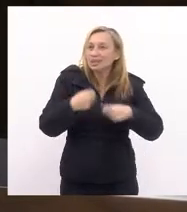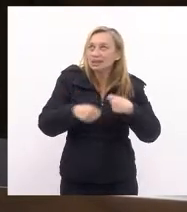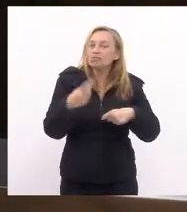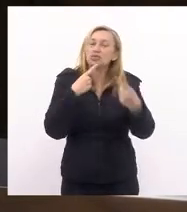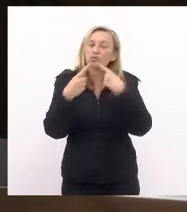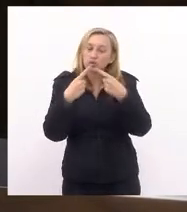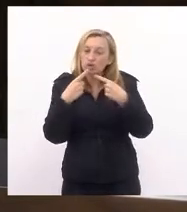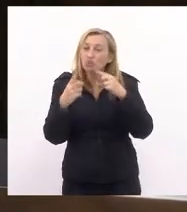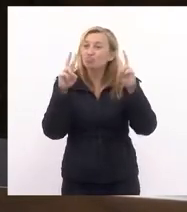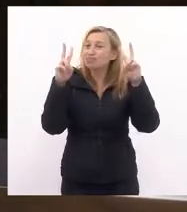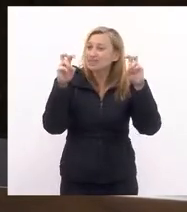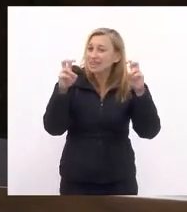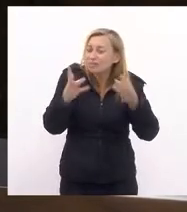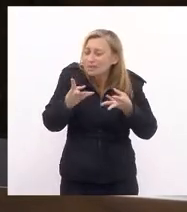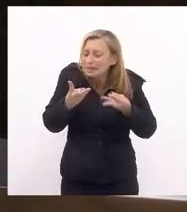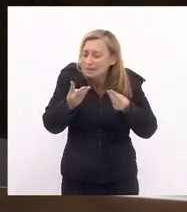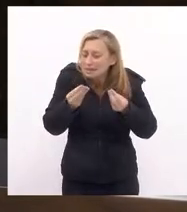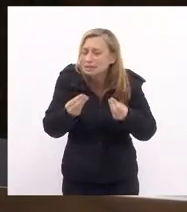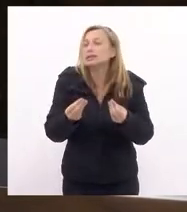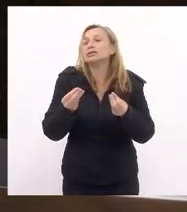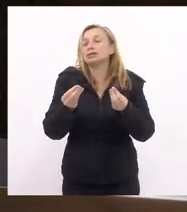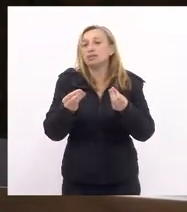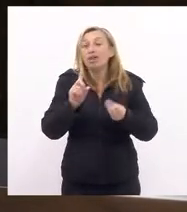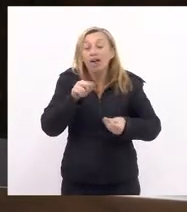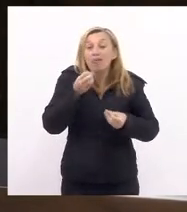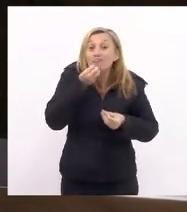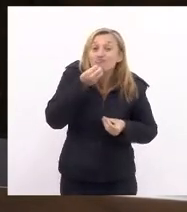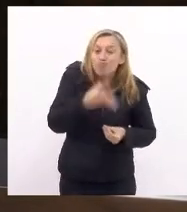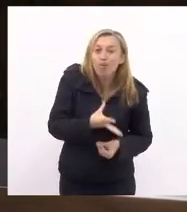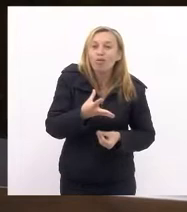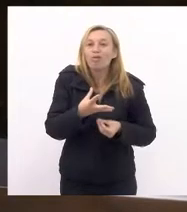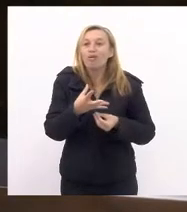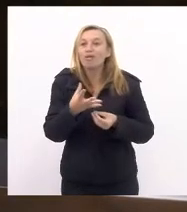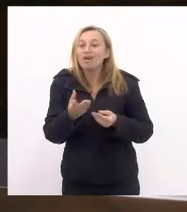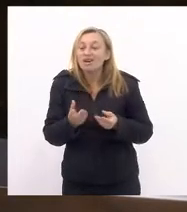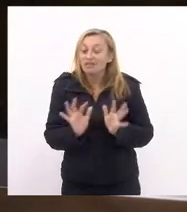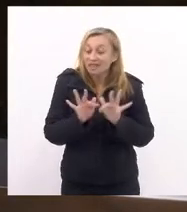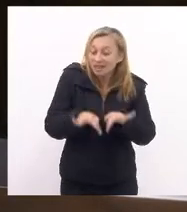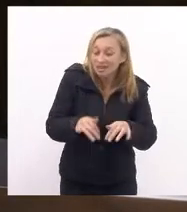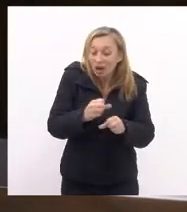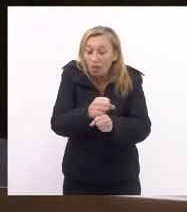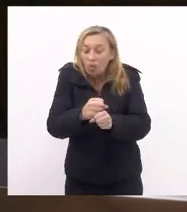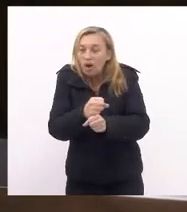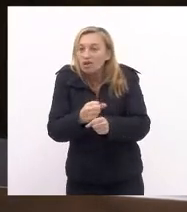um tema tão sensível. É muito bom fechar o ano